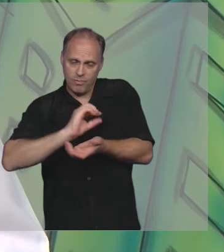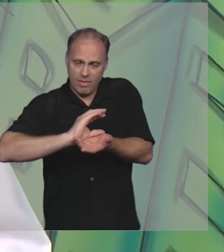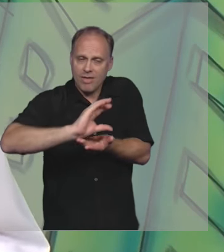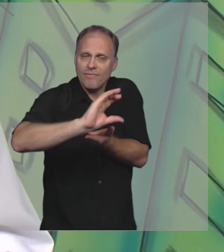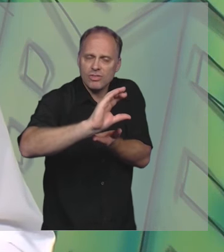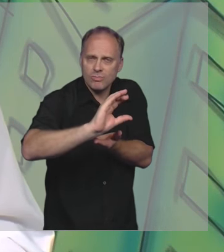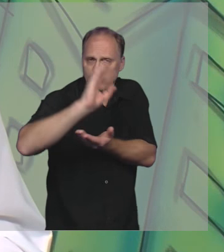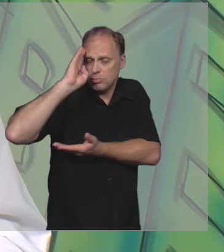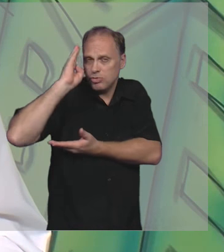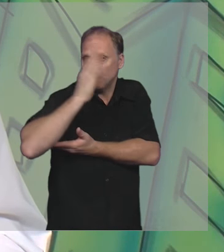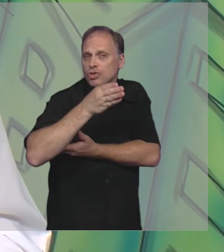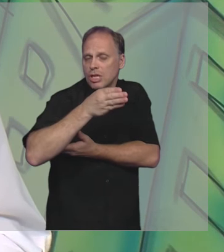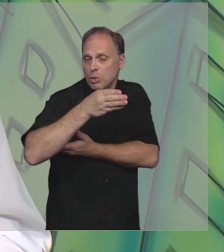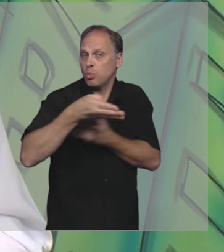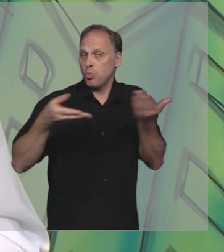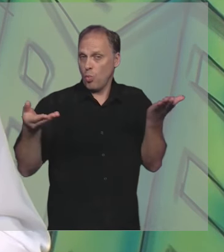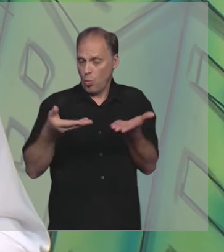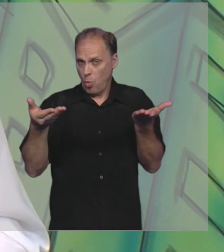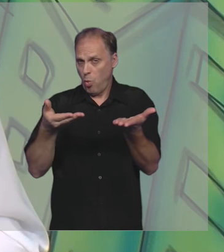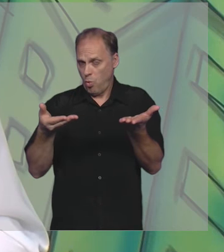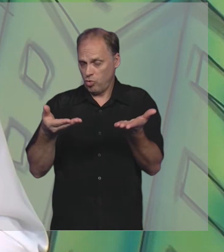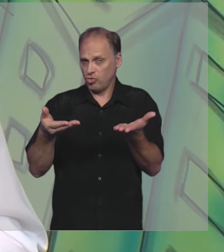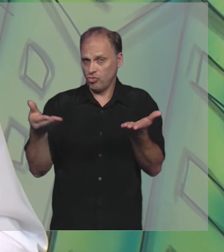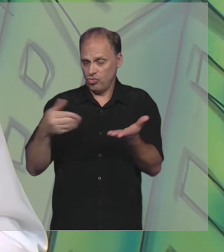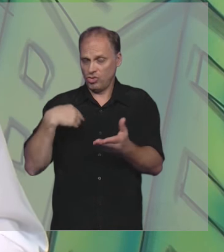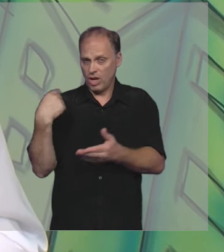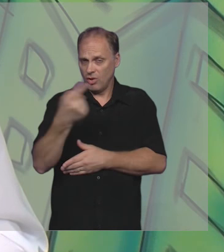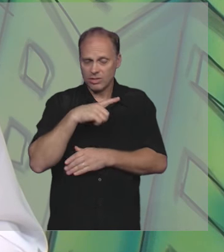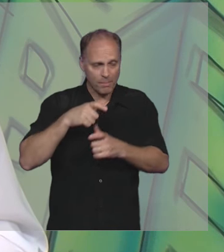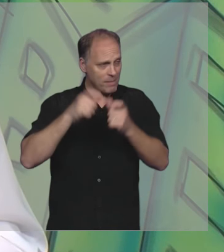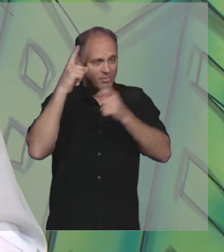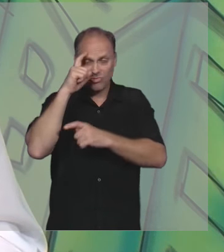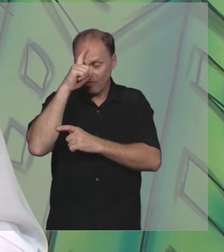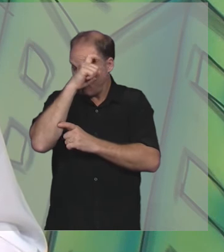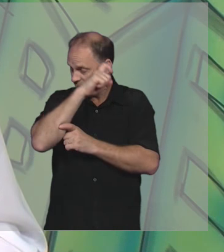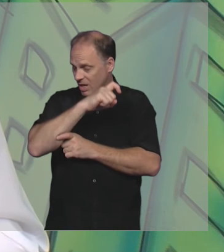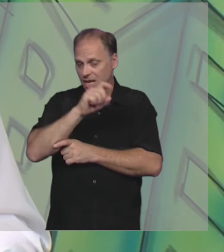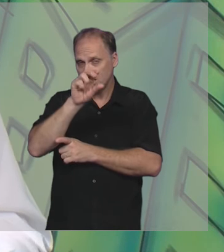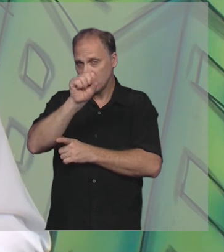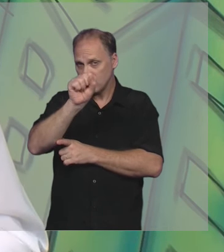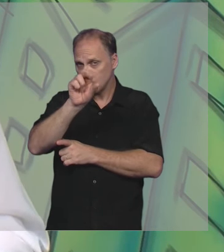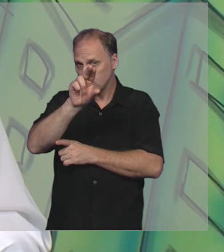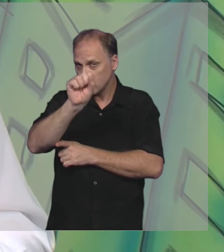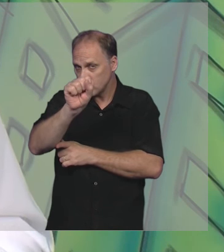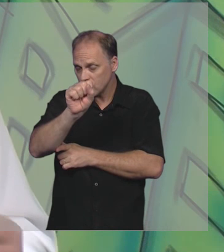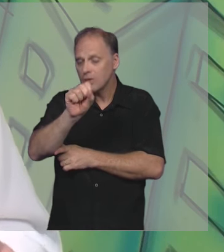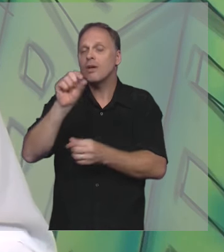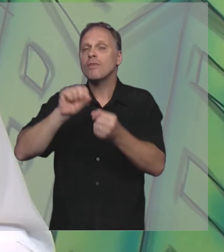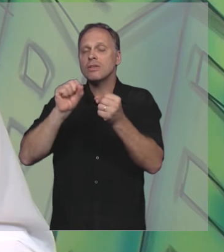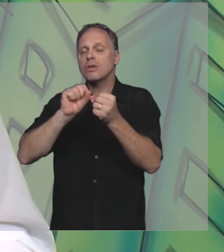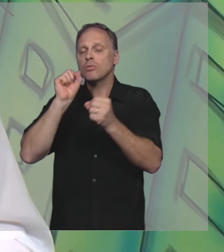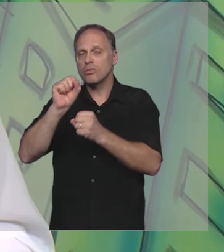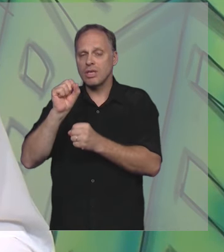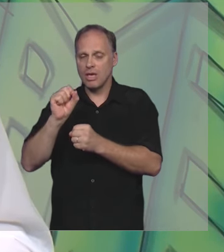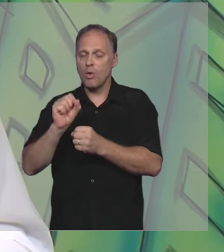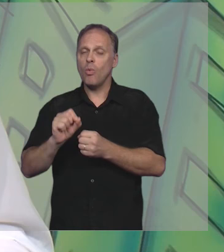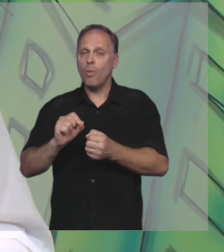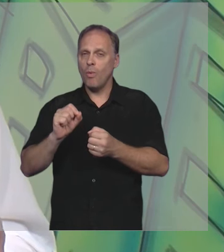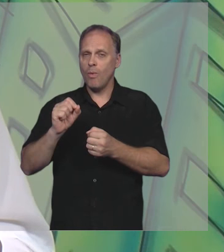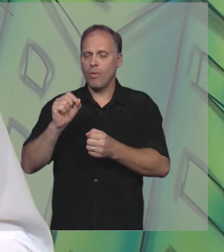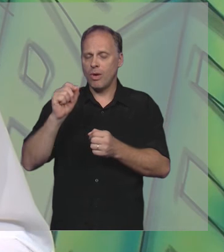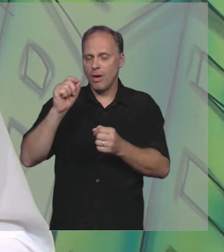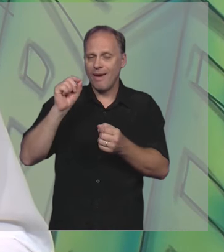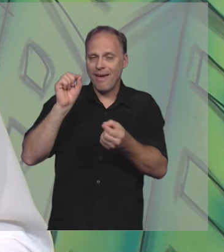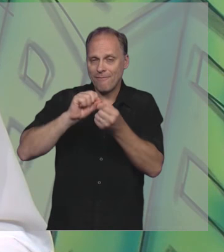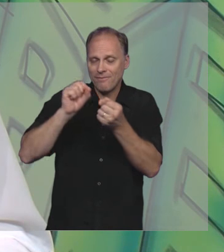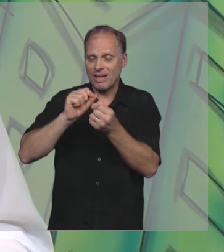direto, né? Hoje, a nossa maior dificuldade hoje é fazer com que a cobertura, né,